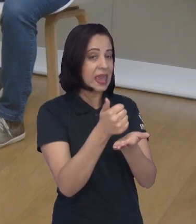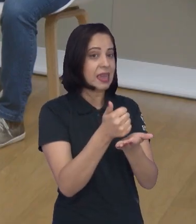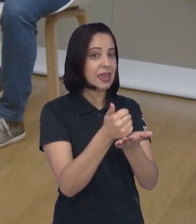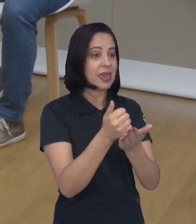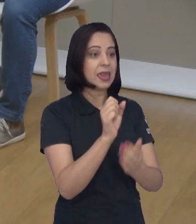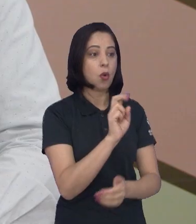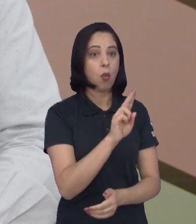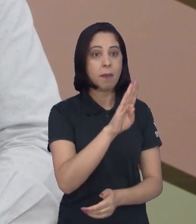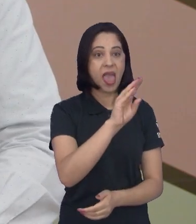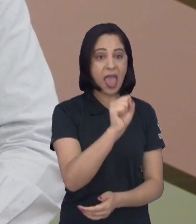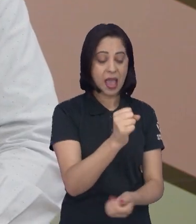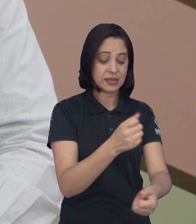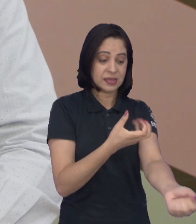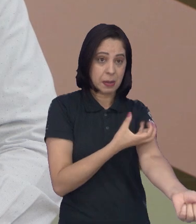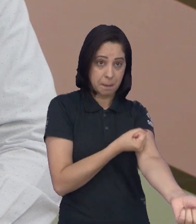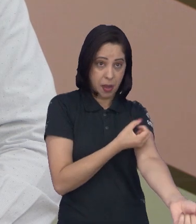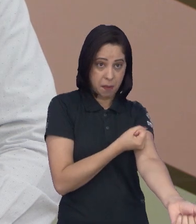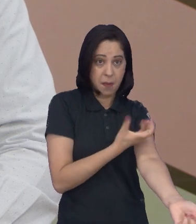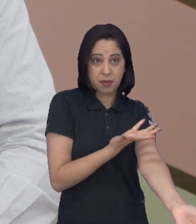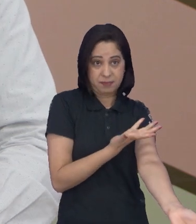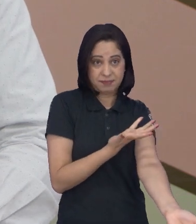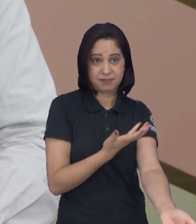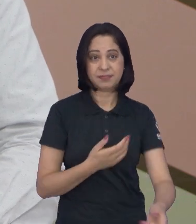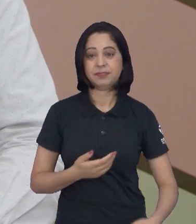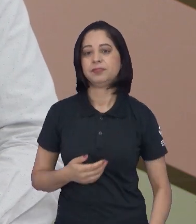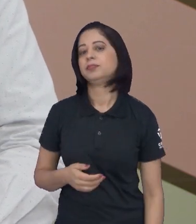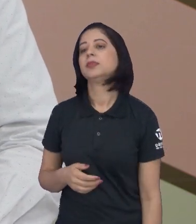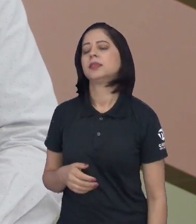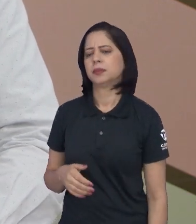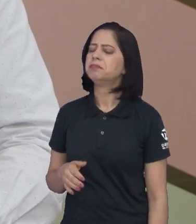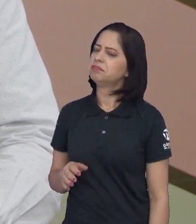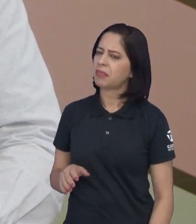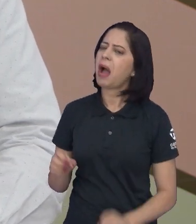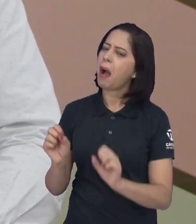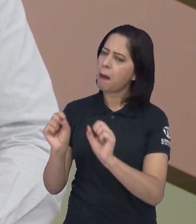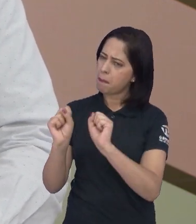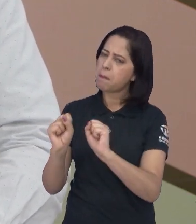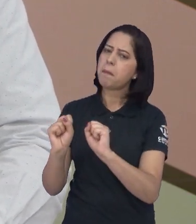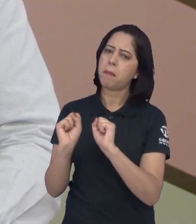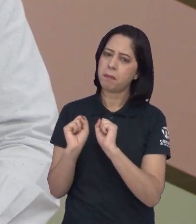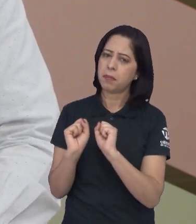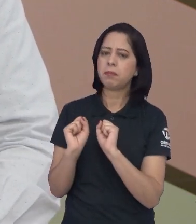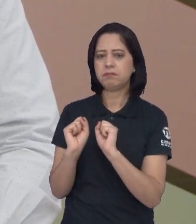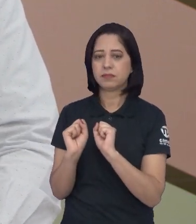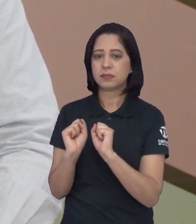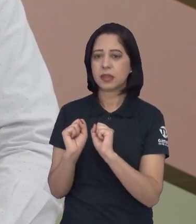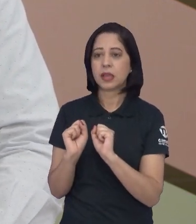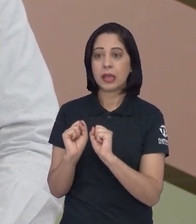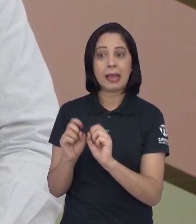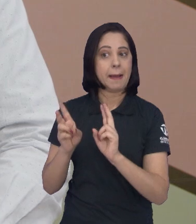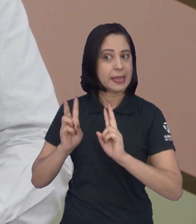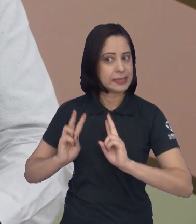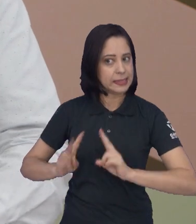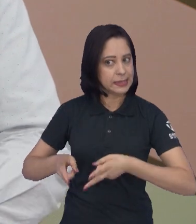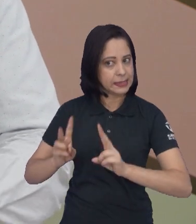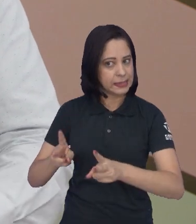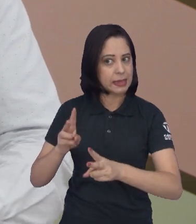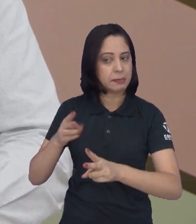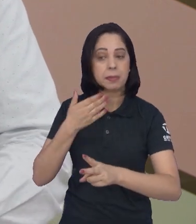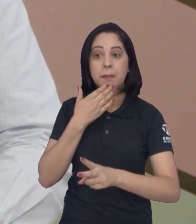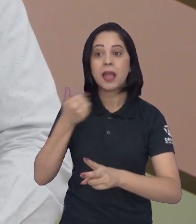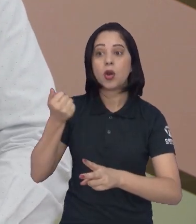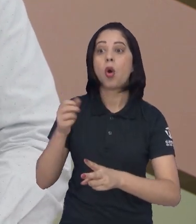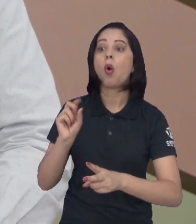também assim até por uma questão de comodidade Gisele eu acho que é melhor você o ideal é medir sempre no mesmo aparelho para você não ter